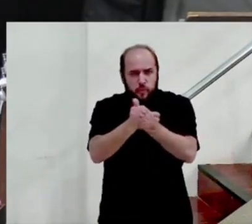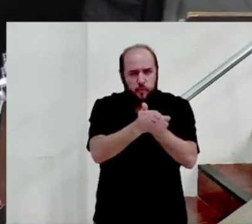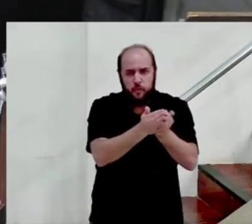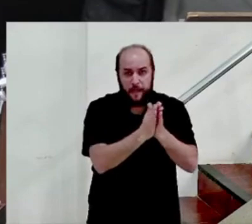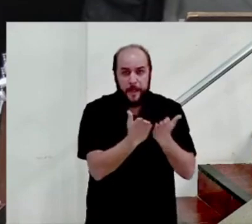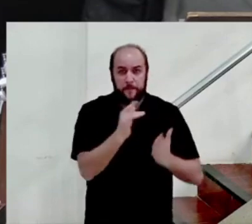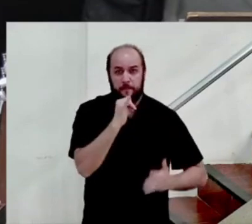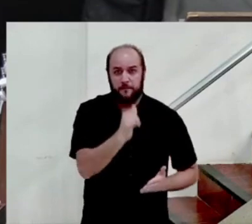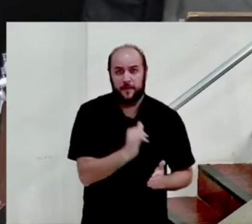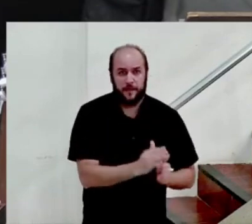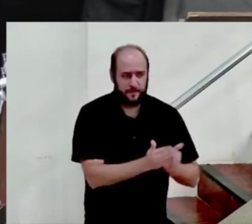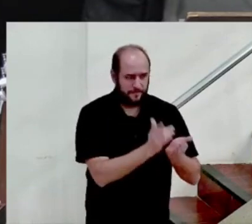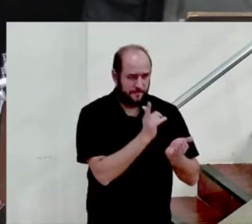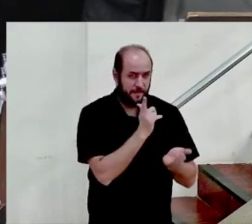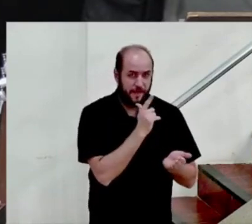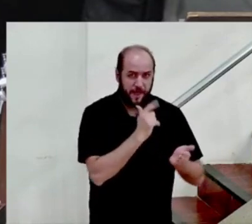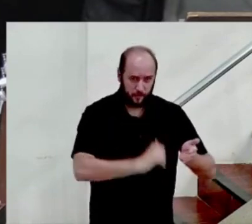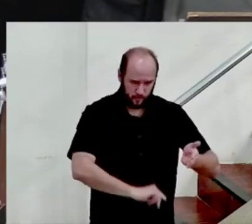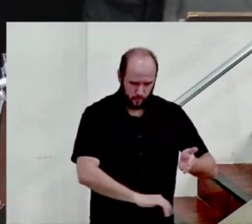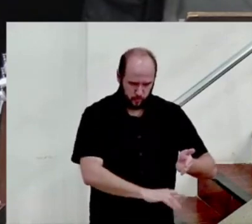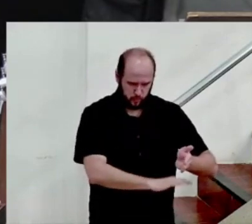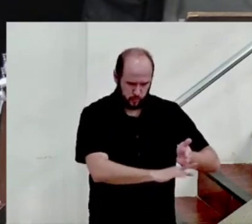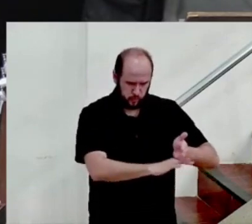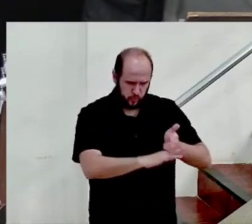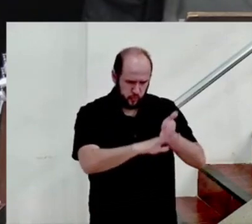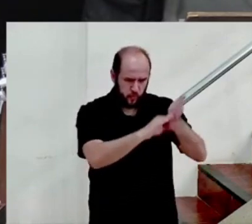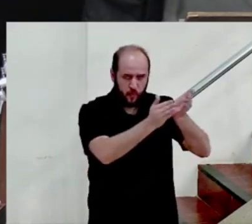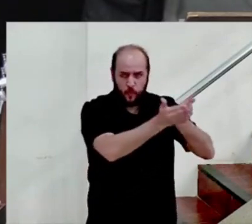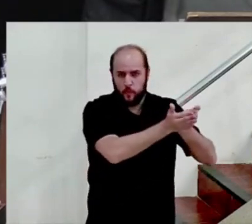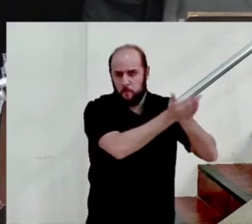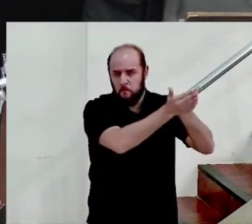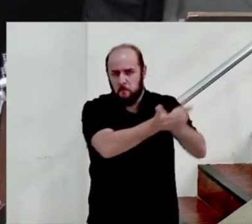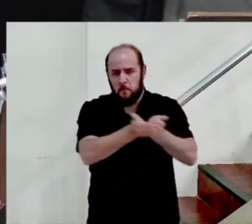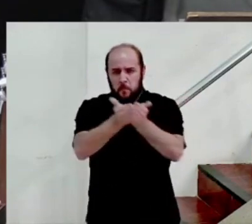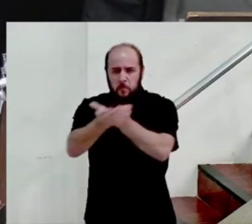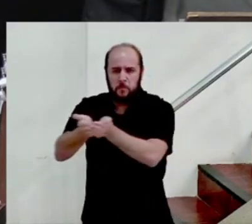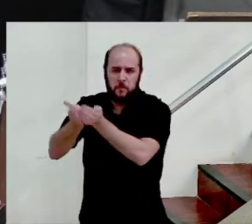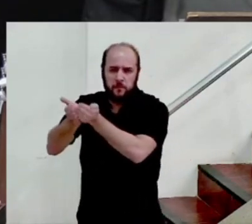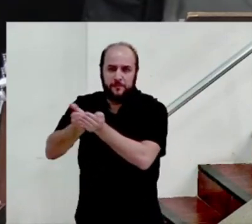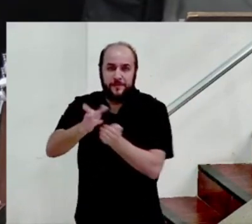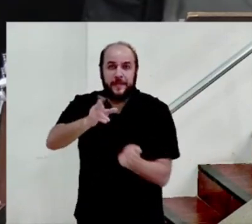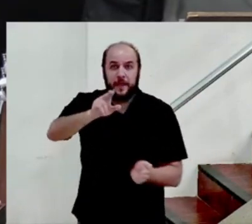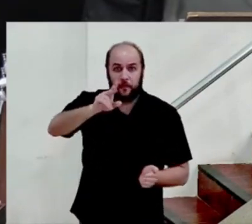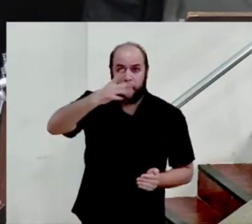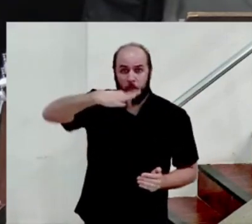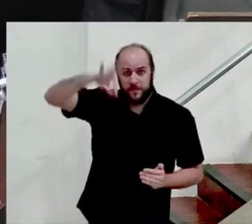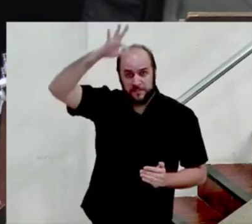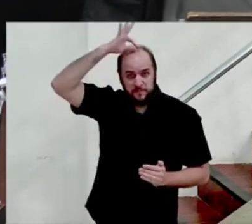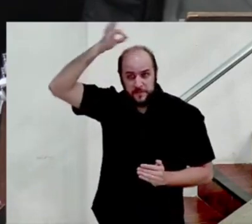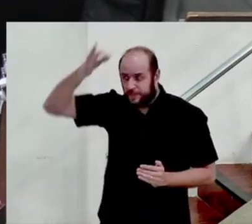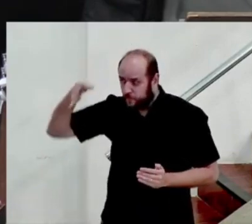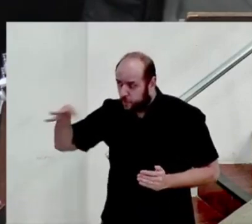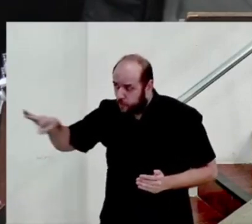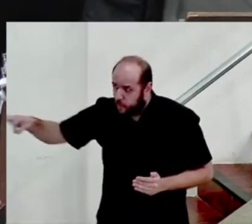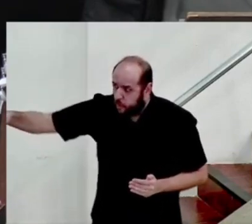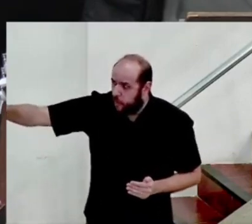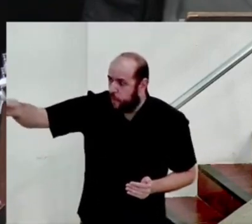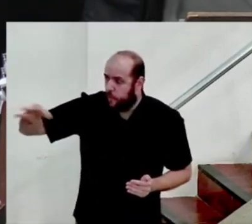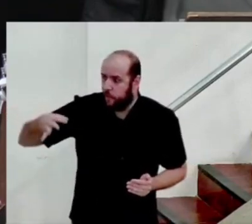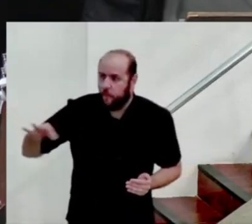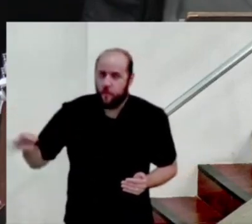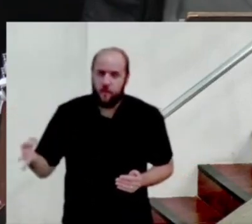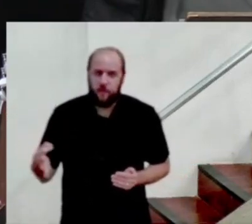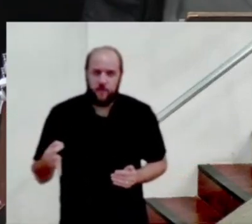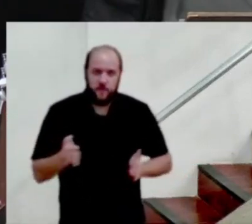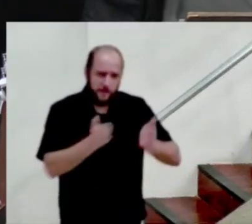as águas. Assim como um dia o Espírito de Deus pairava sobre as águas.